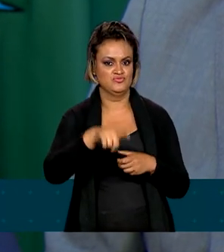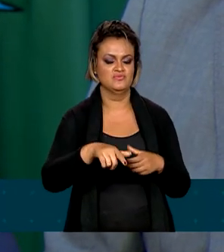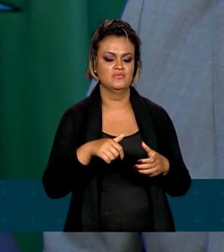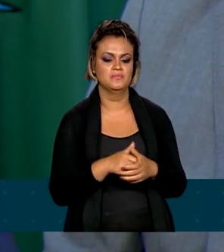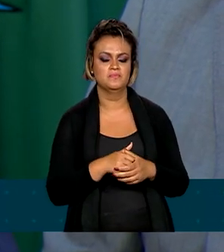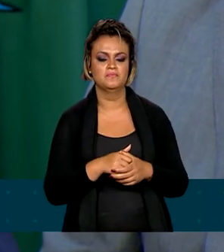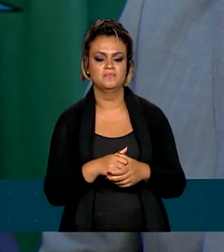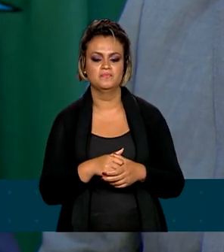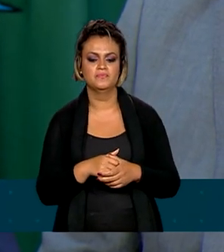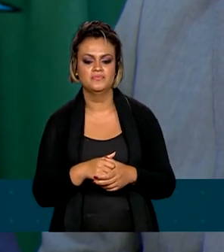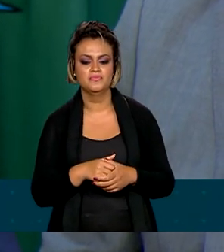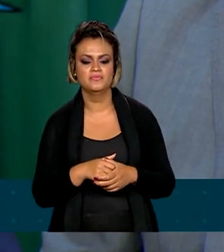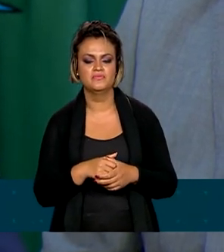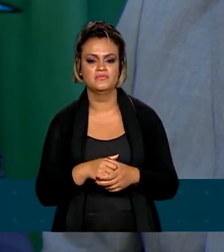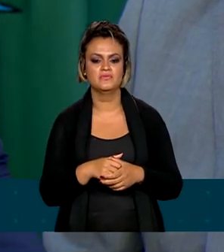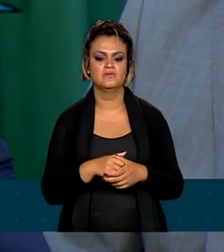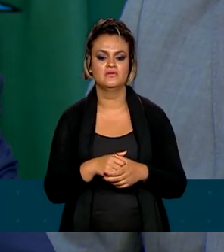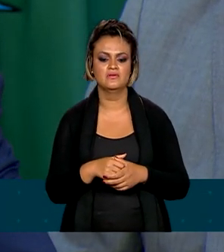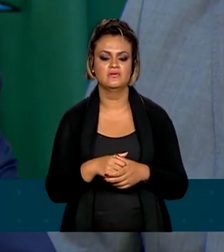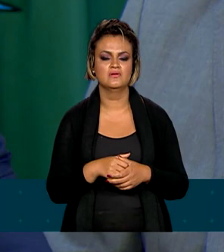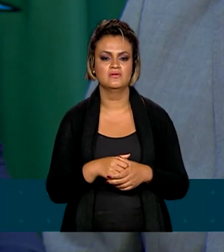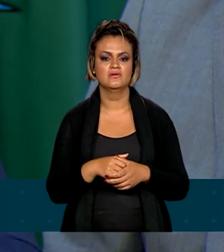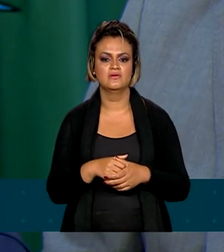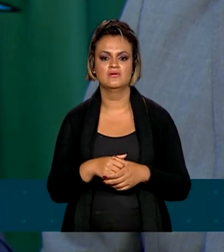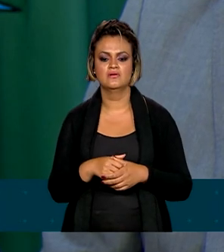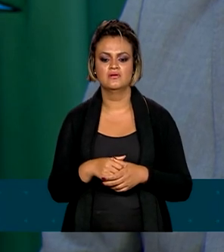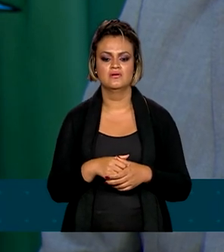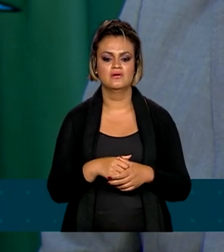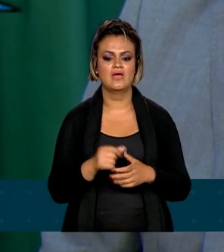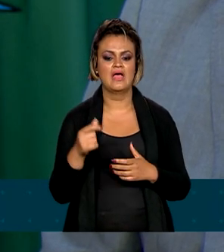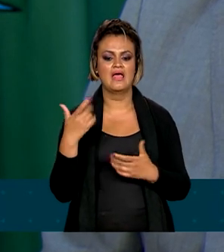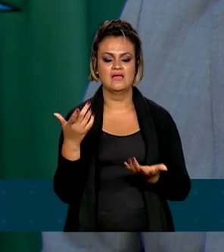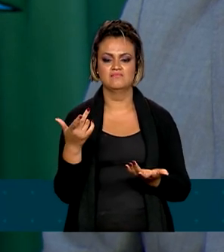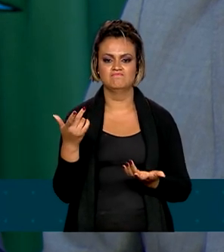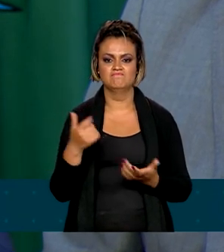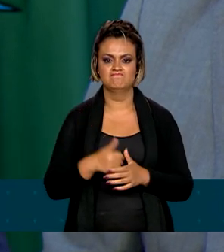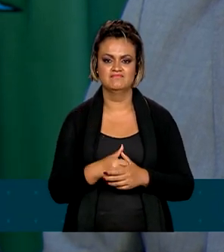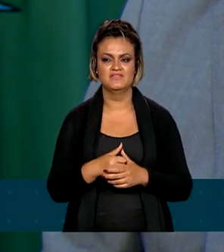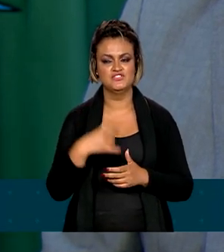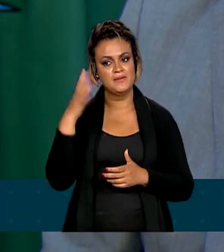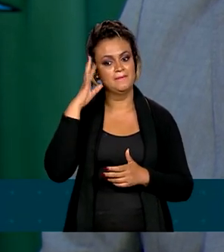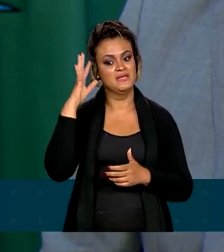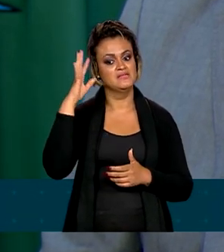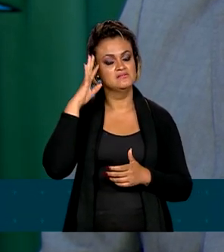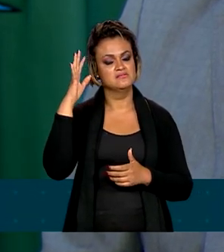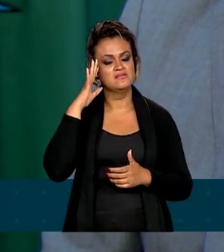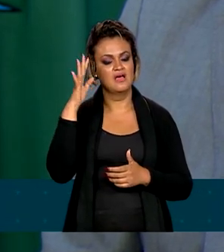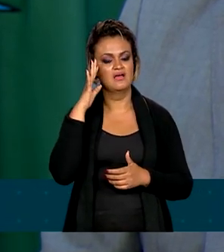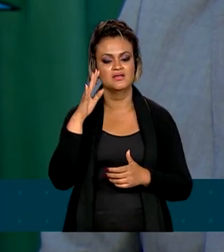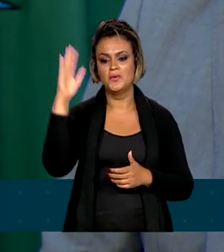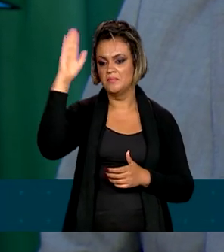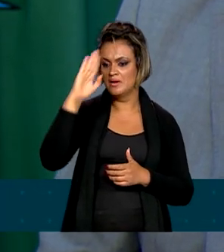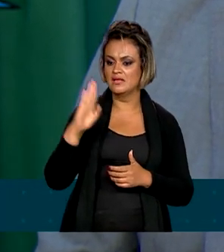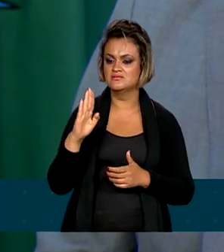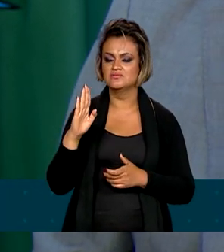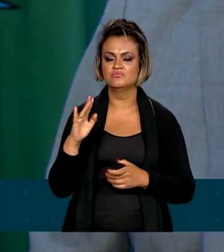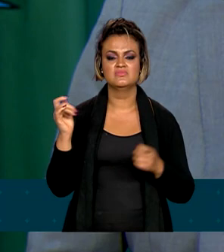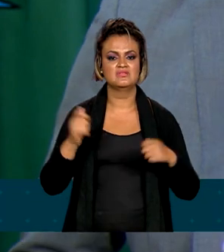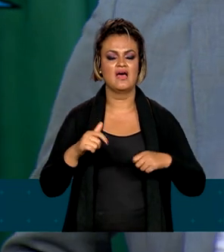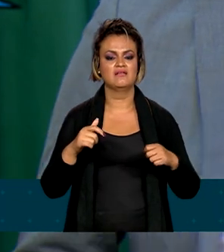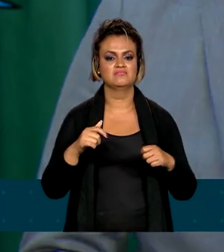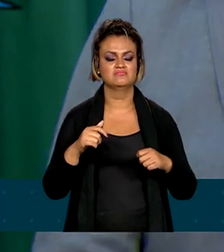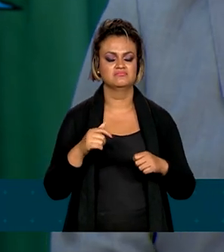Brasil. Não é possível você imaginar que esse país pode ser governado